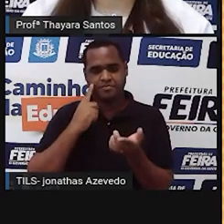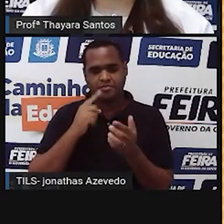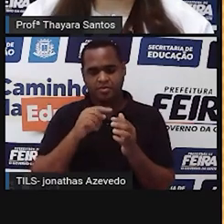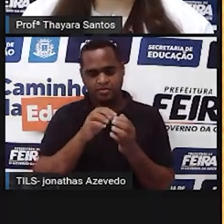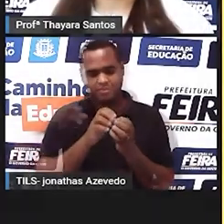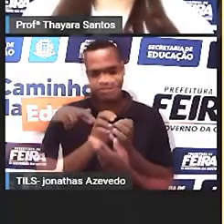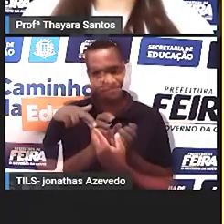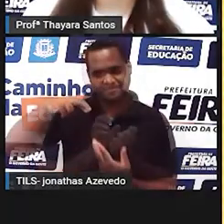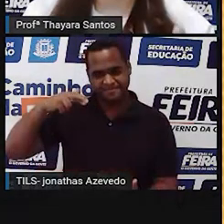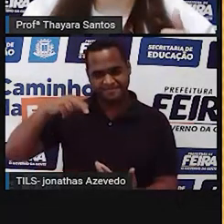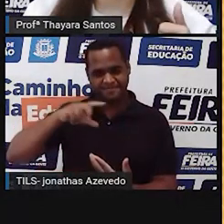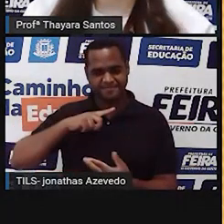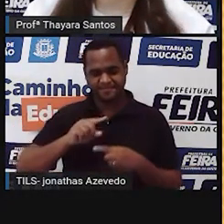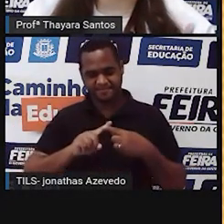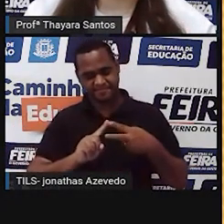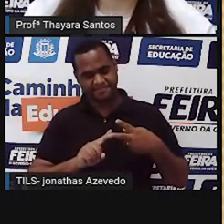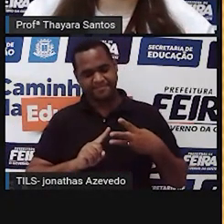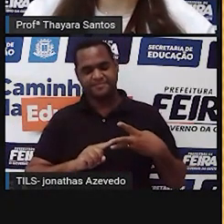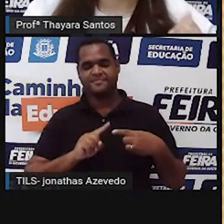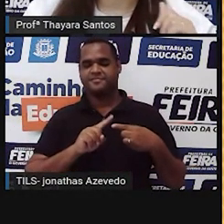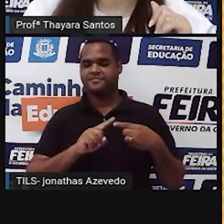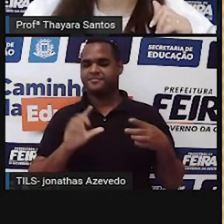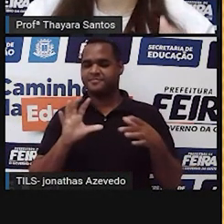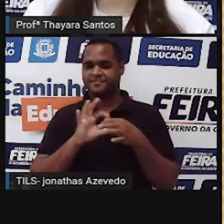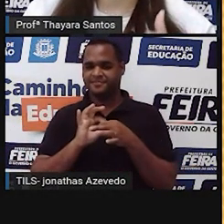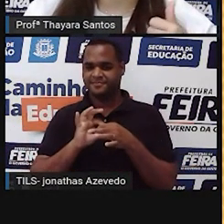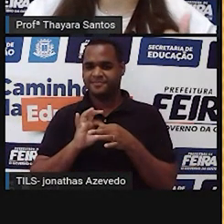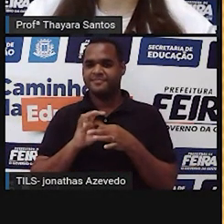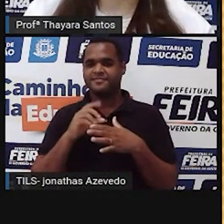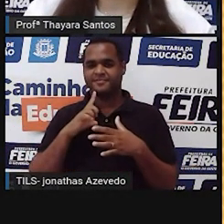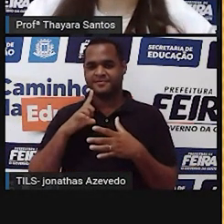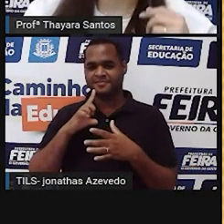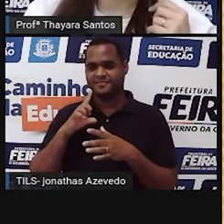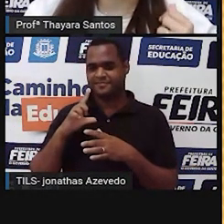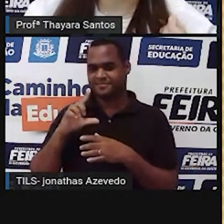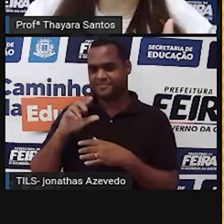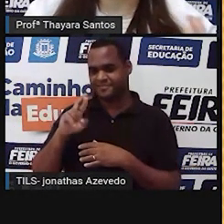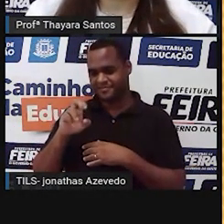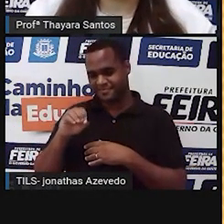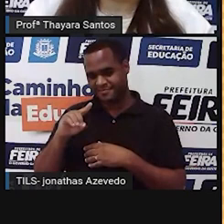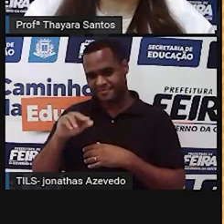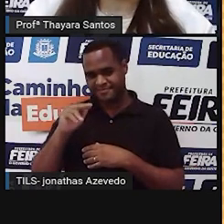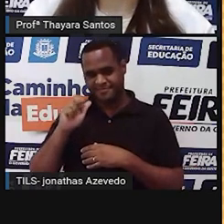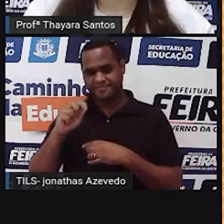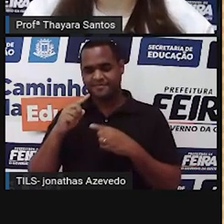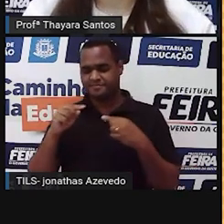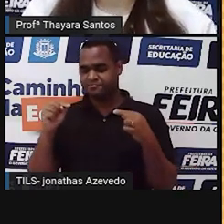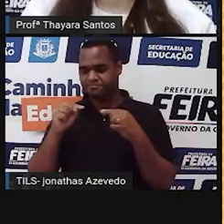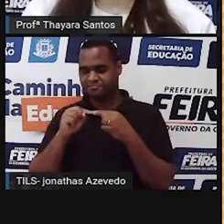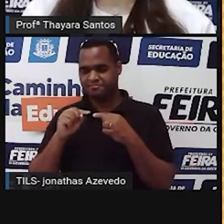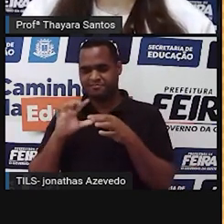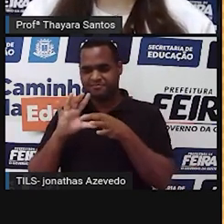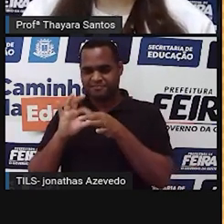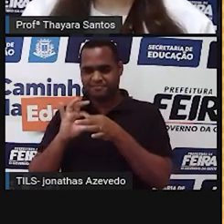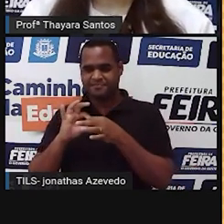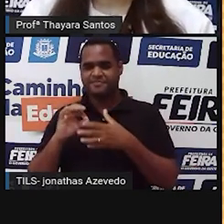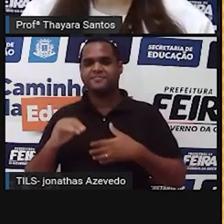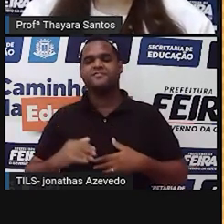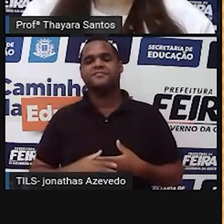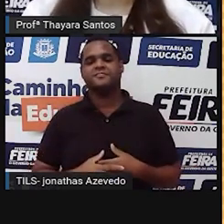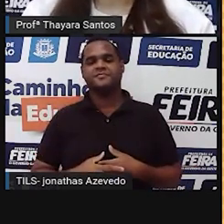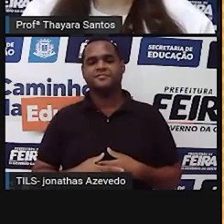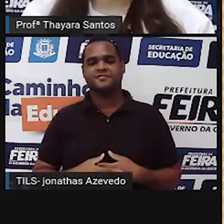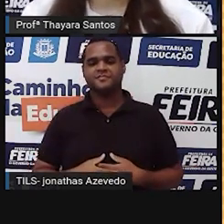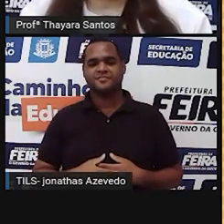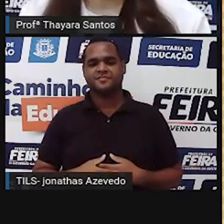pode ser de três tipos. Tem o RNA mensageiro, o RNA transportador e o RNA ribossômico. O DNA